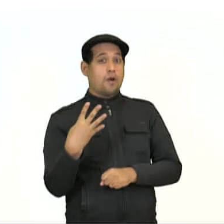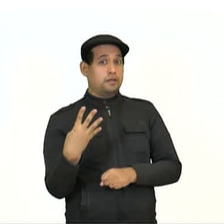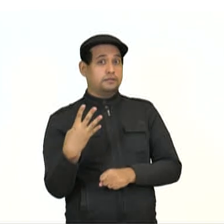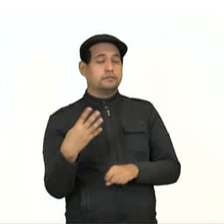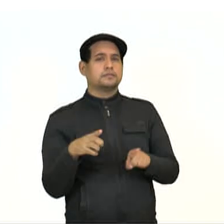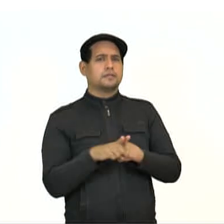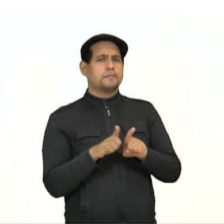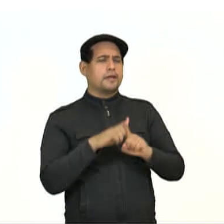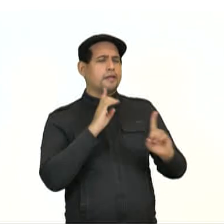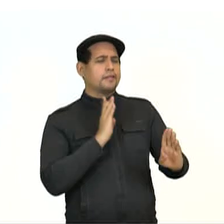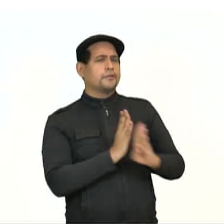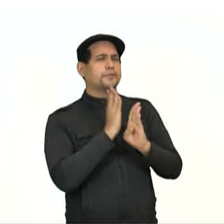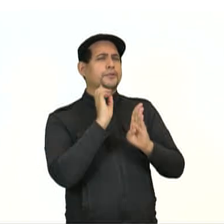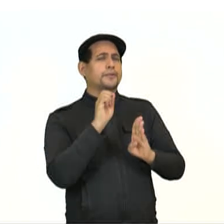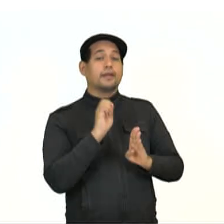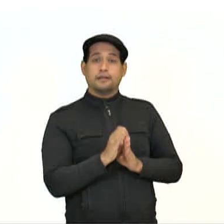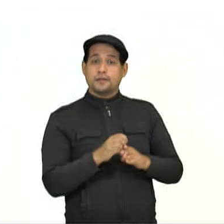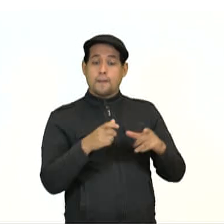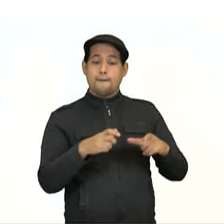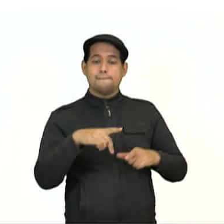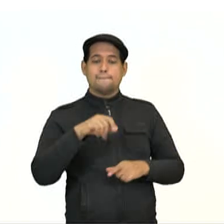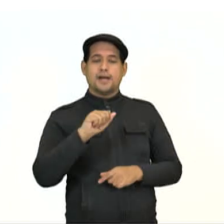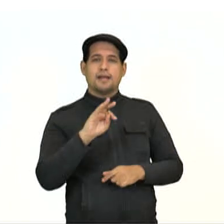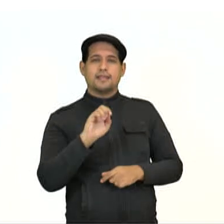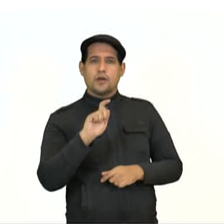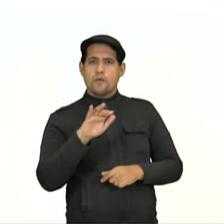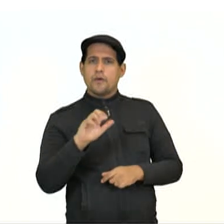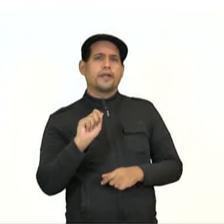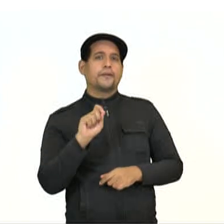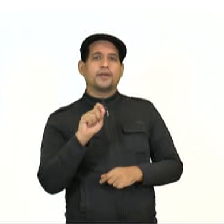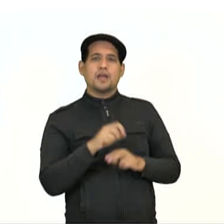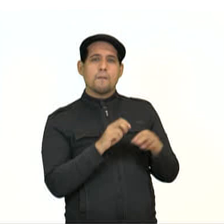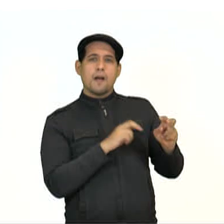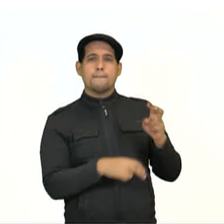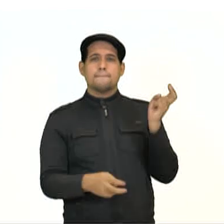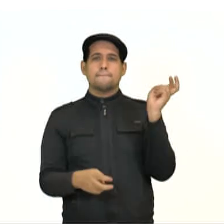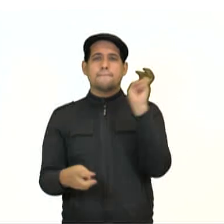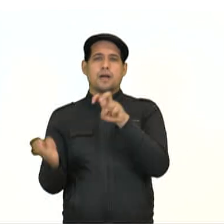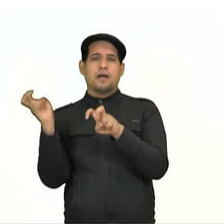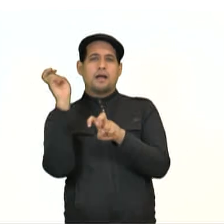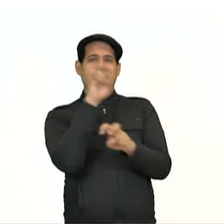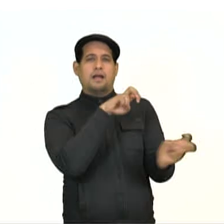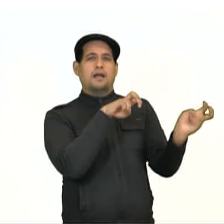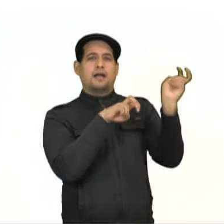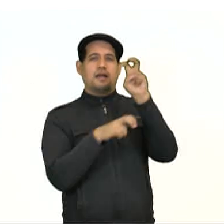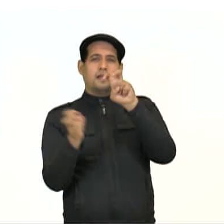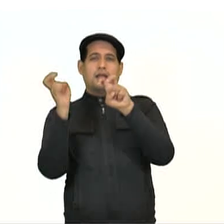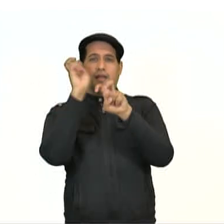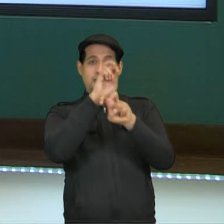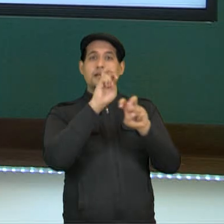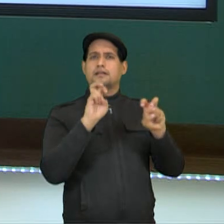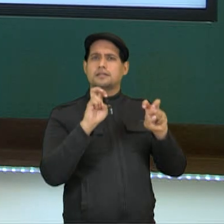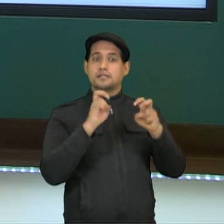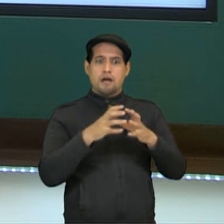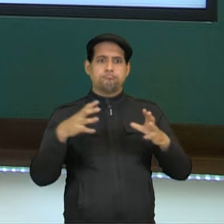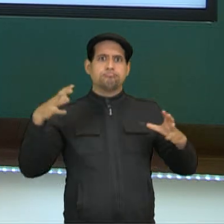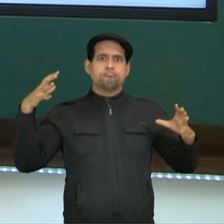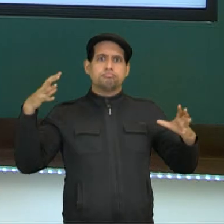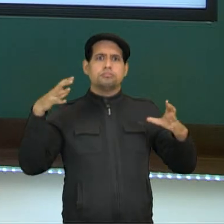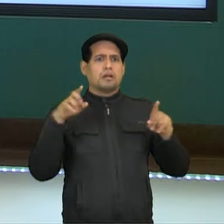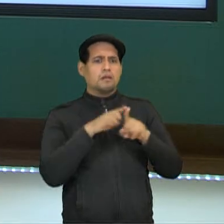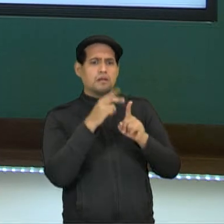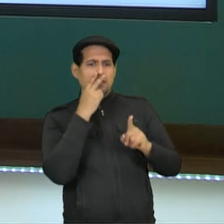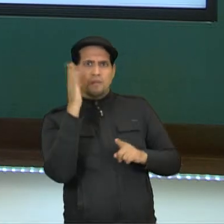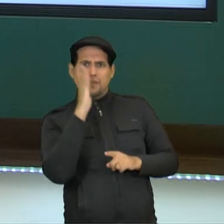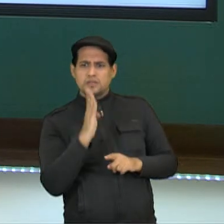1834, ele encontrou na Patagônia um fóssil de preguiça gigante. E ele comparou isso com a preguiça brasileira. E ele pensou,